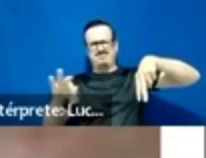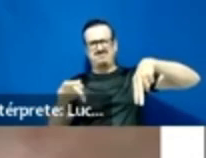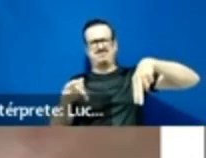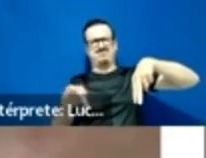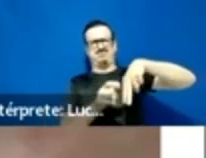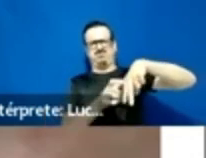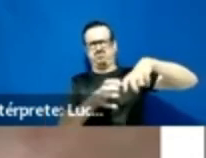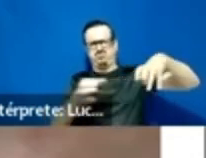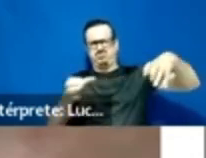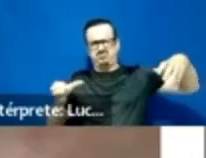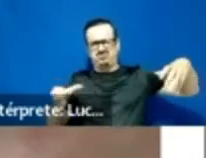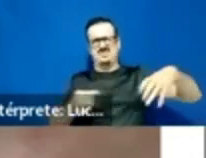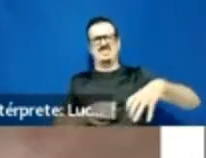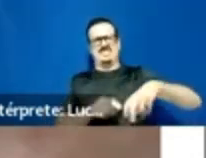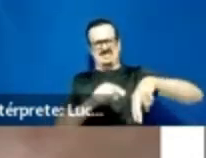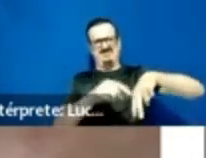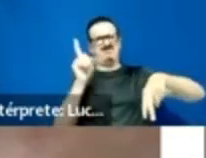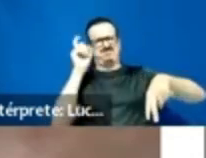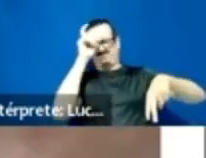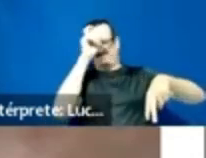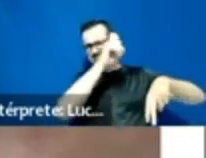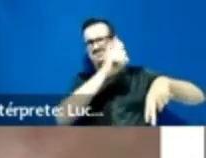esse ferimento. Olha aí o tempo,